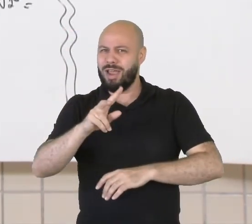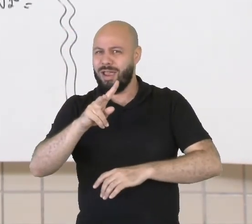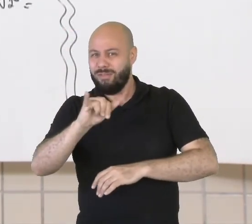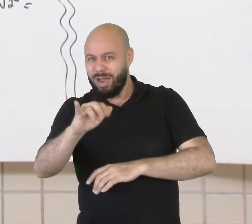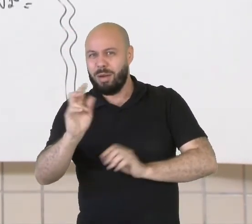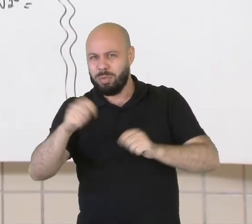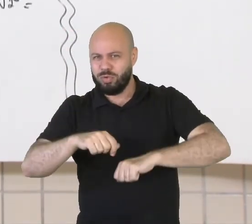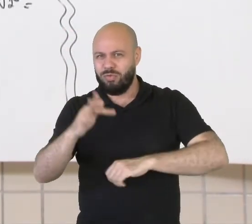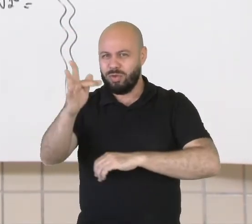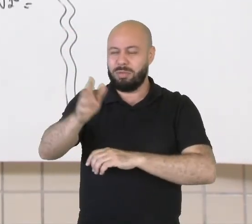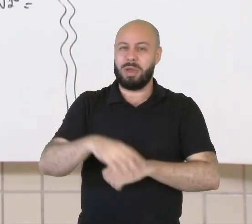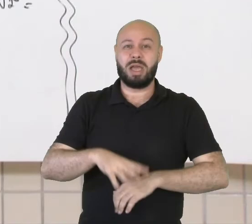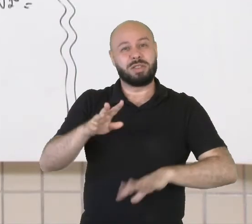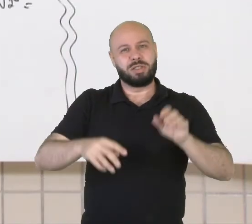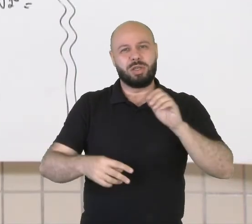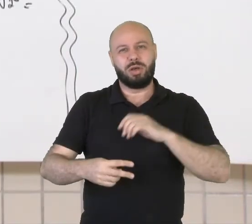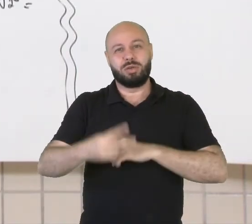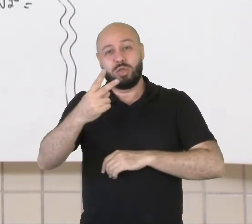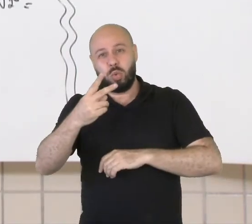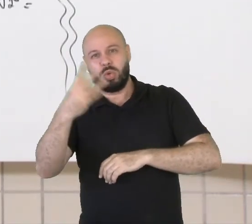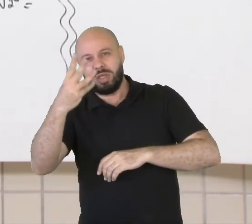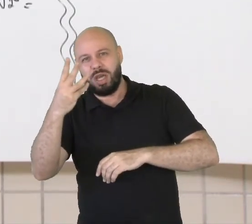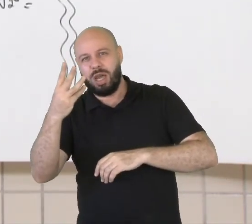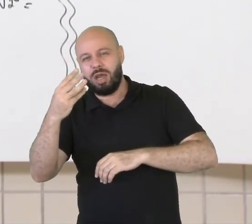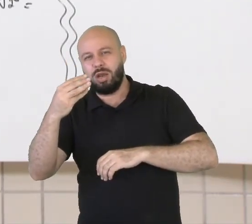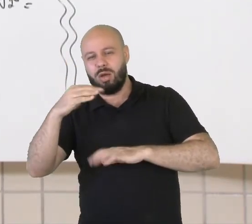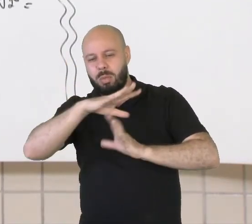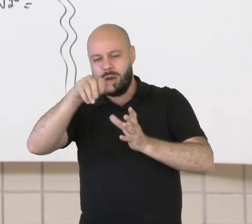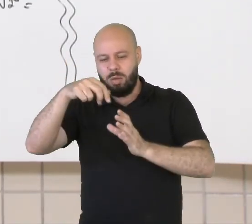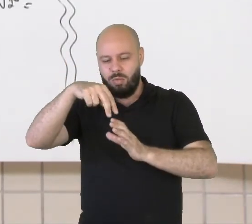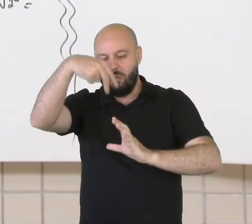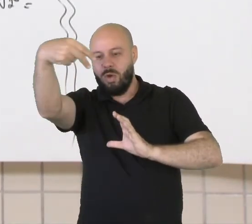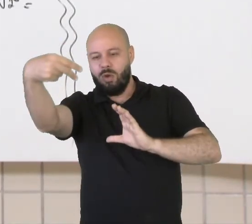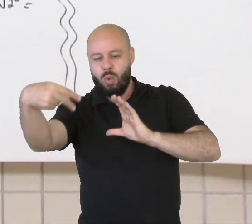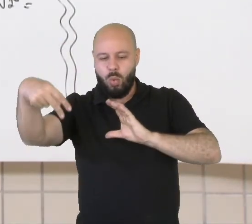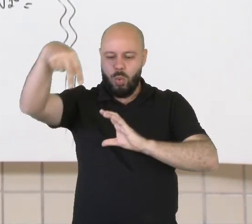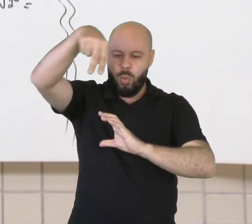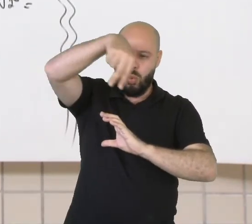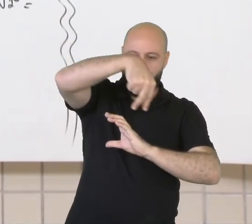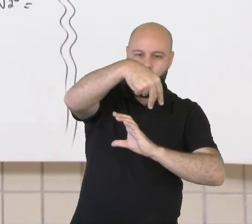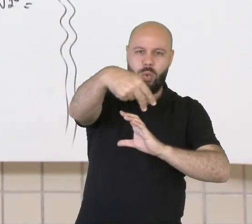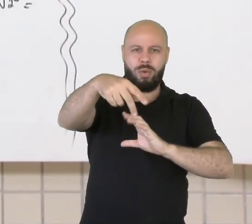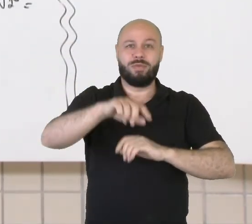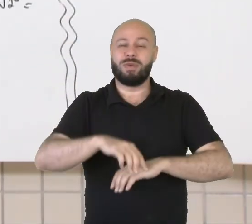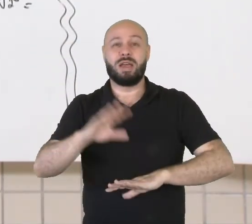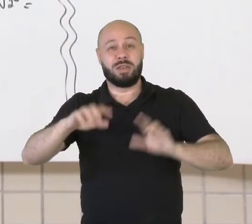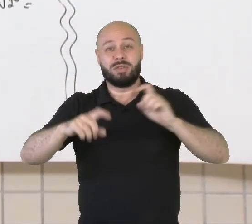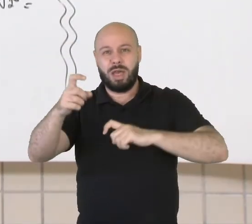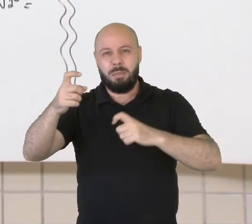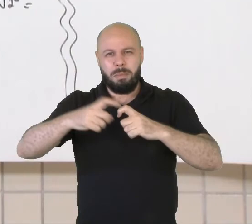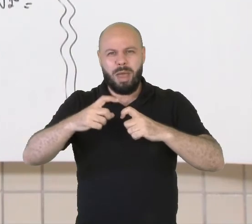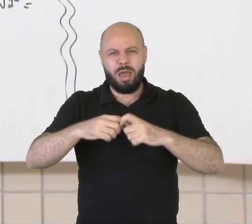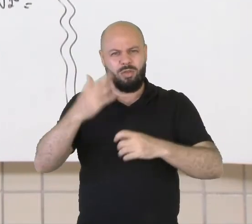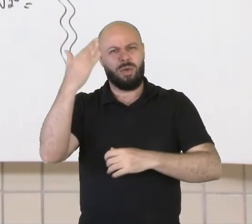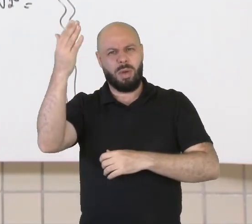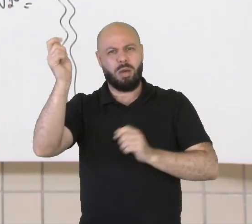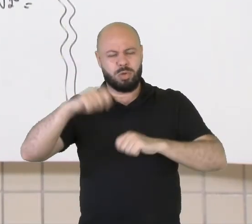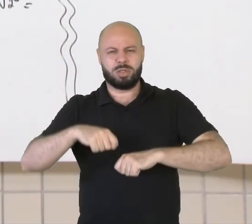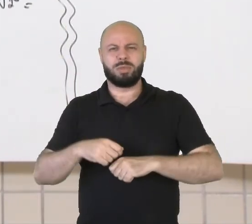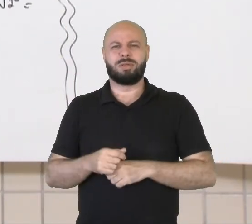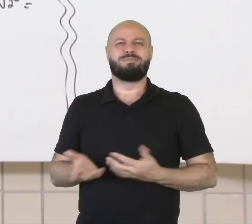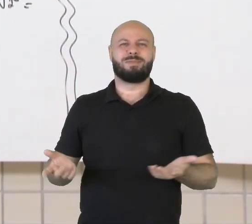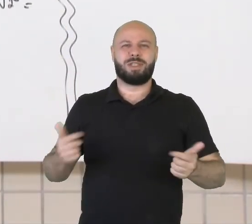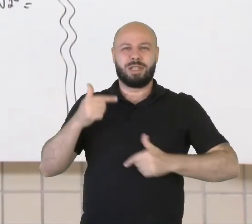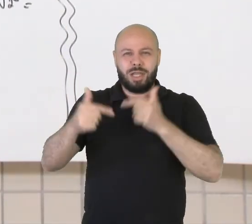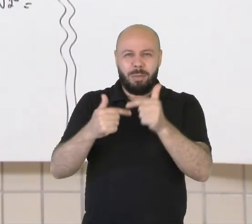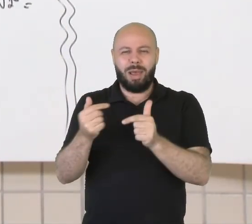segundo ou terceiro brasileiro fora do espaço. Ou você pode se tornar um médico de grande sucesso, trabalhando com medidas minúsculas,